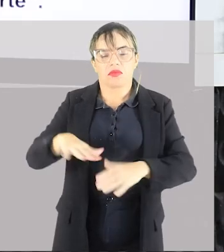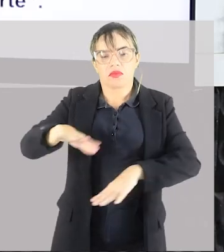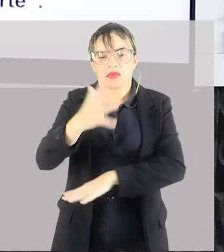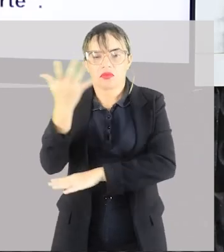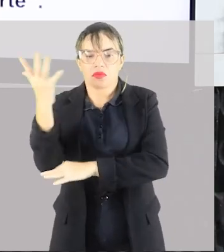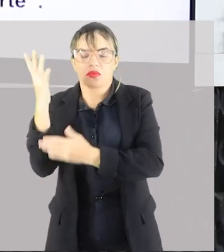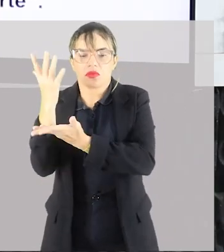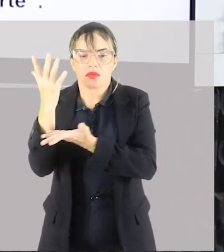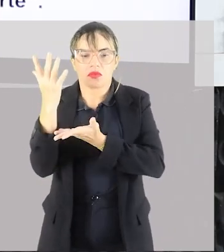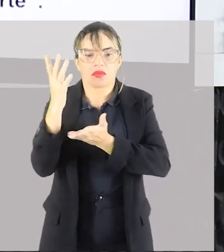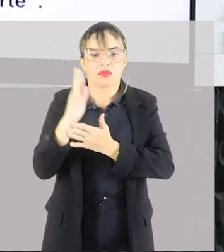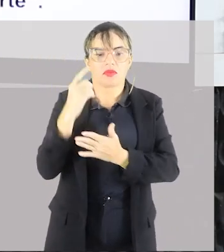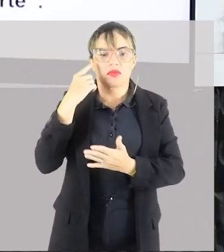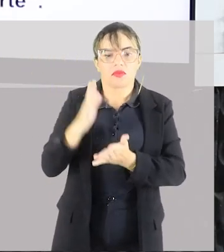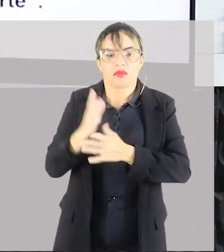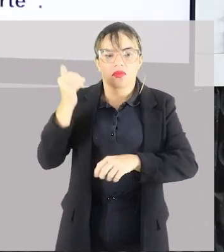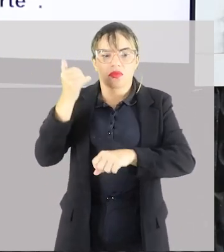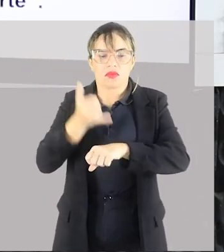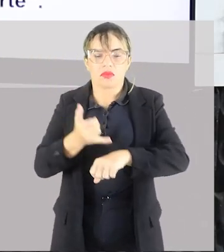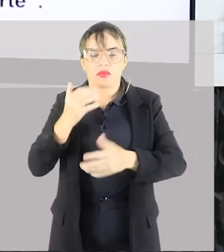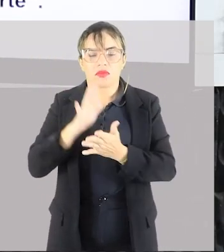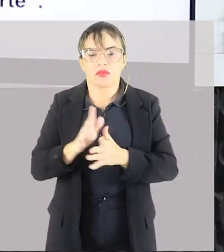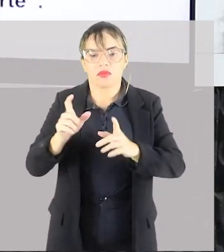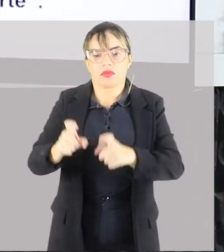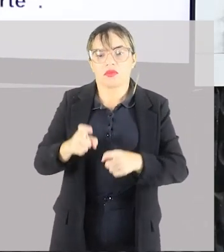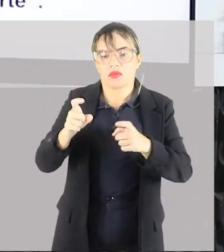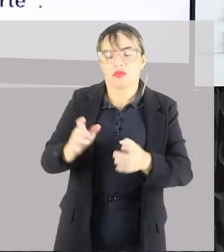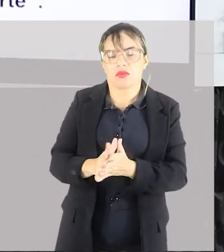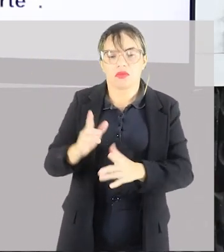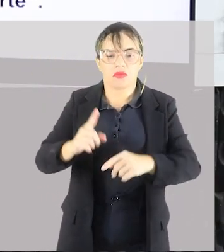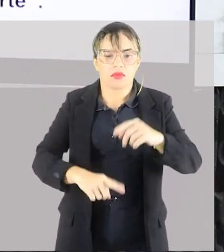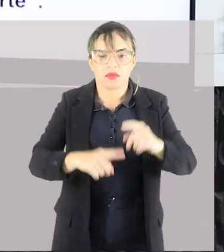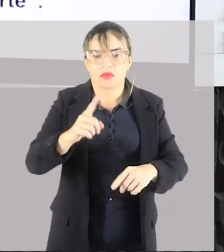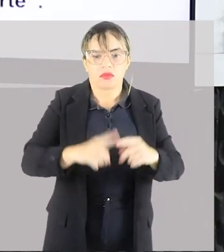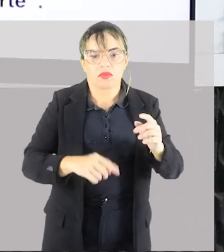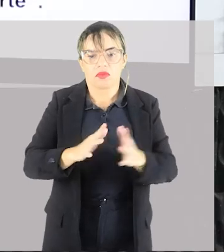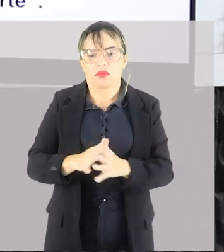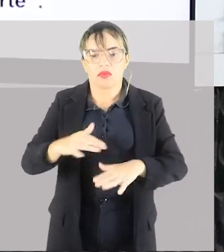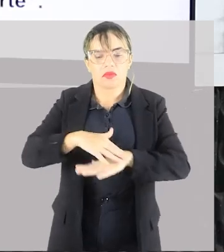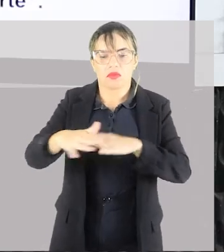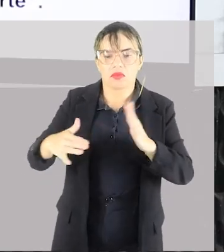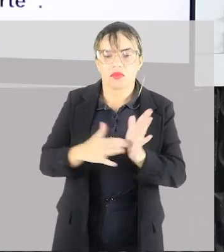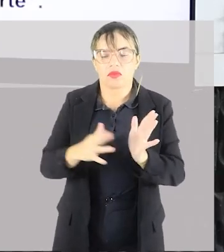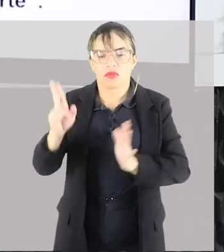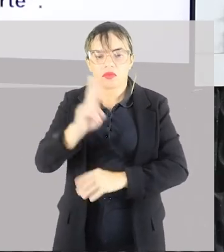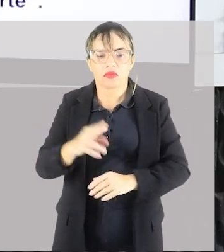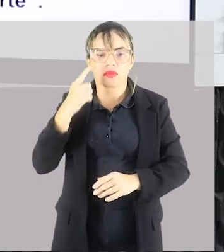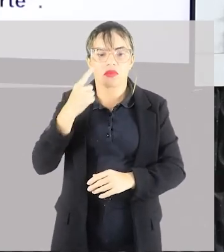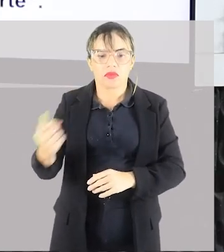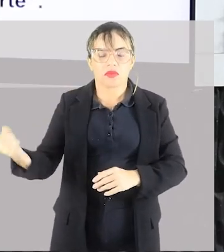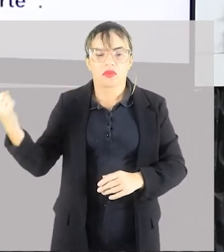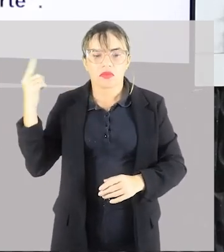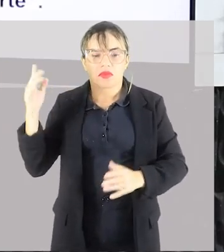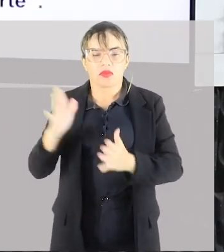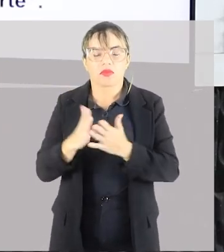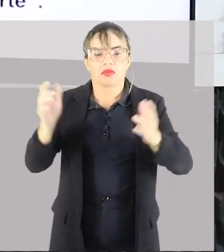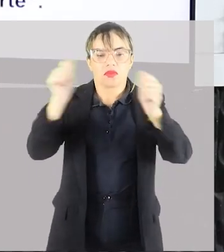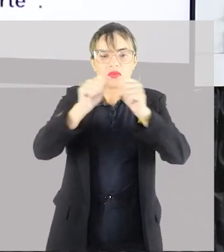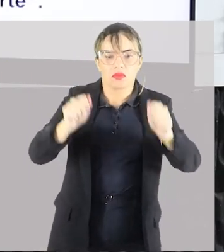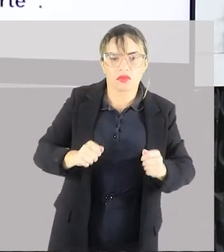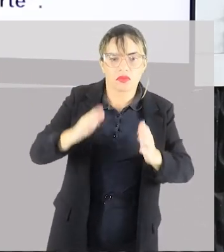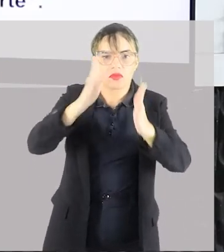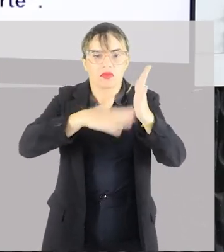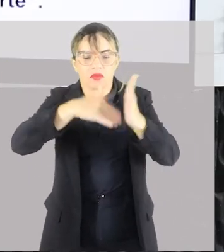ferramentas agrícolas, metal, feltro, espelho, trapos, roupas velhas, tudo é utilizado montando esculturas,